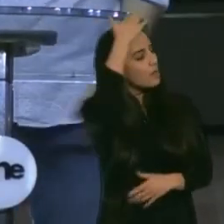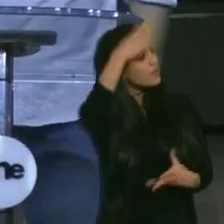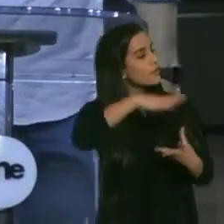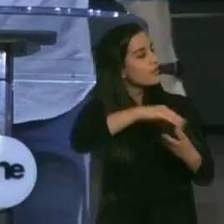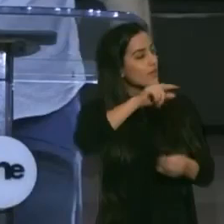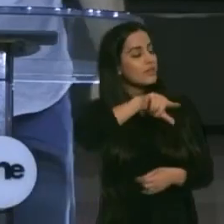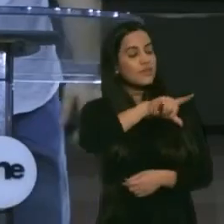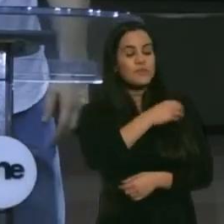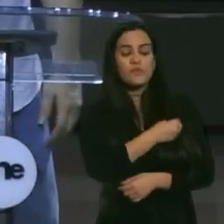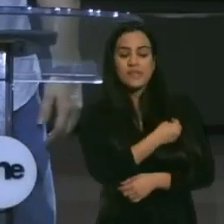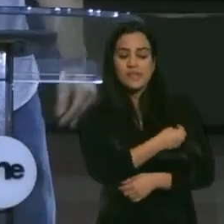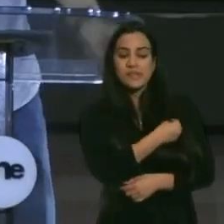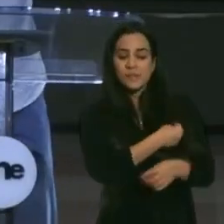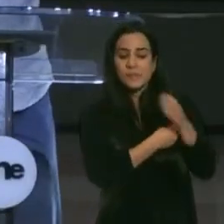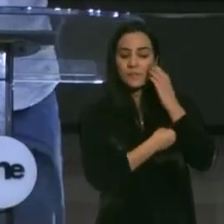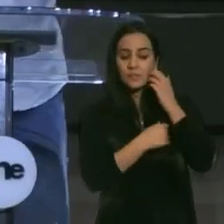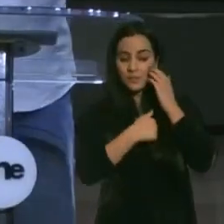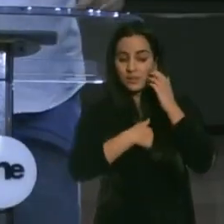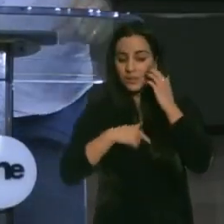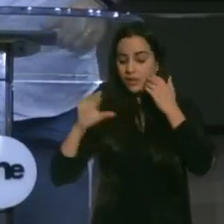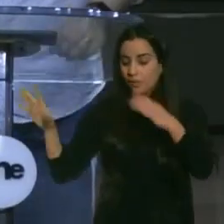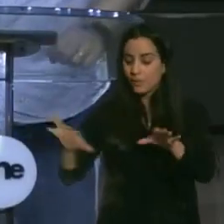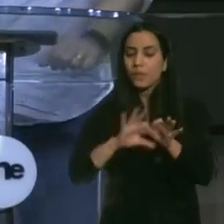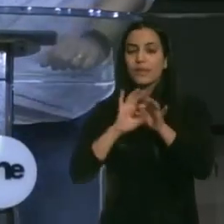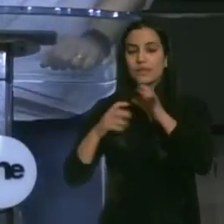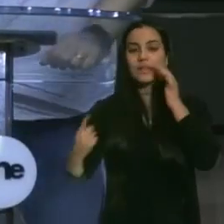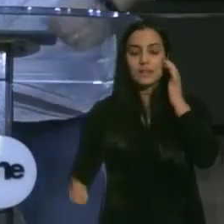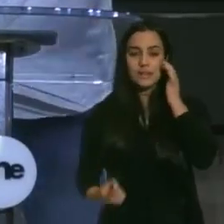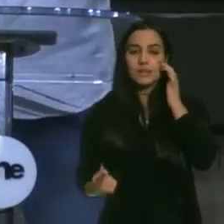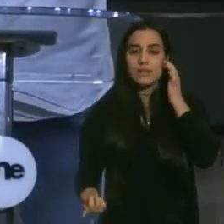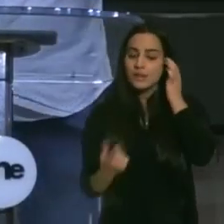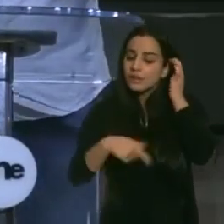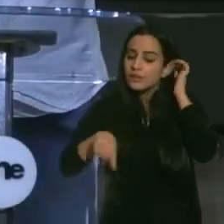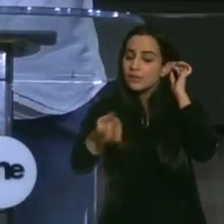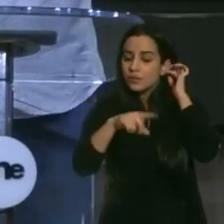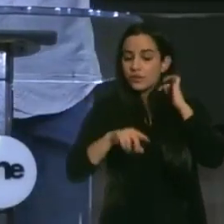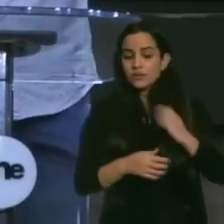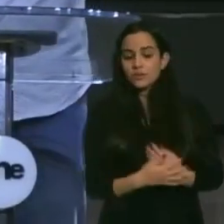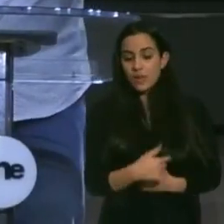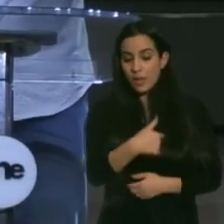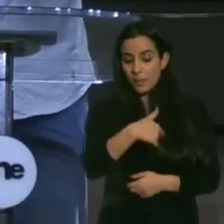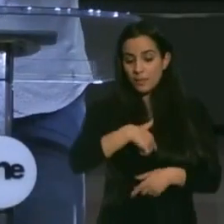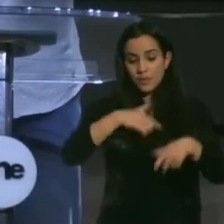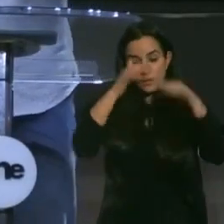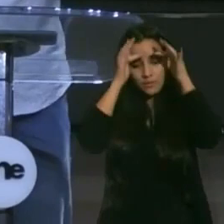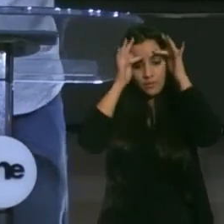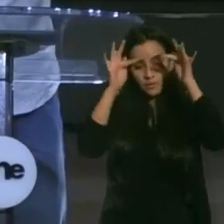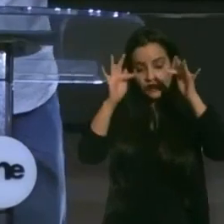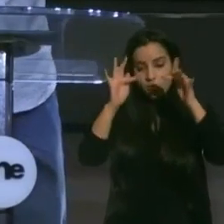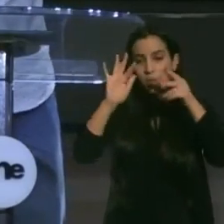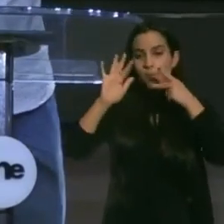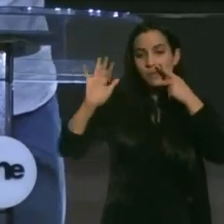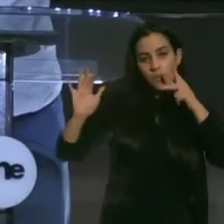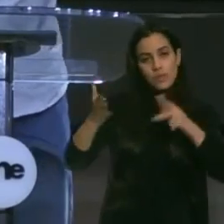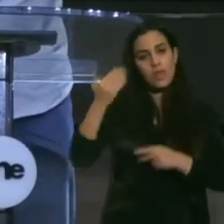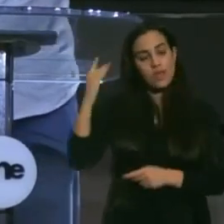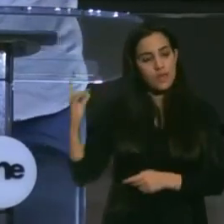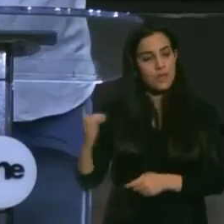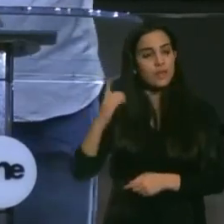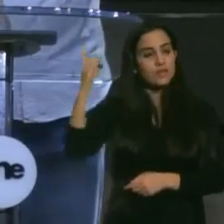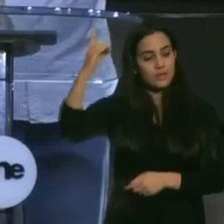viva. Farei uma aliança eterna com vocês, minha fidelidade